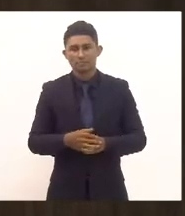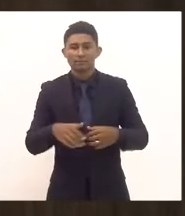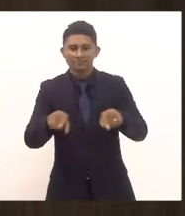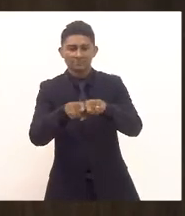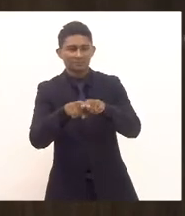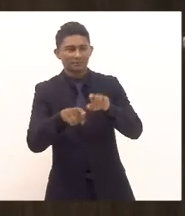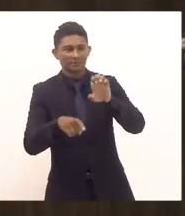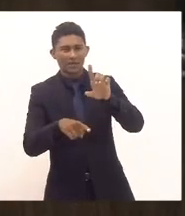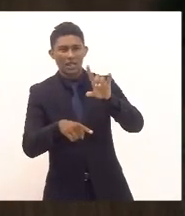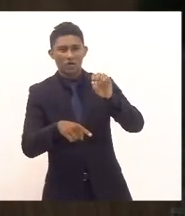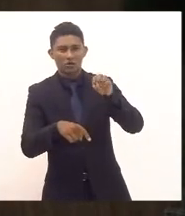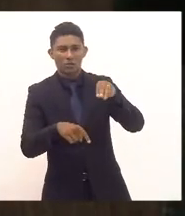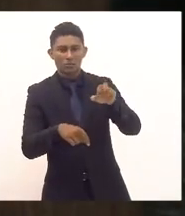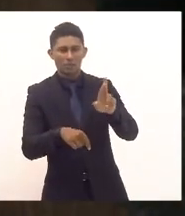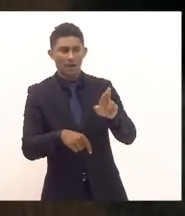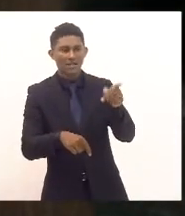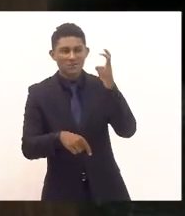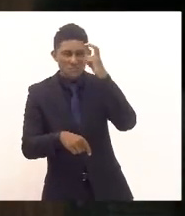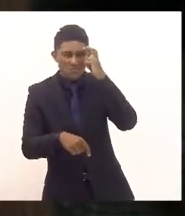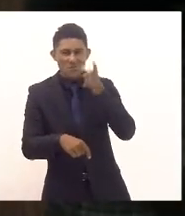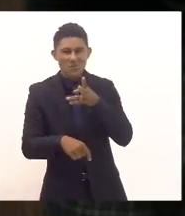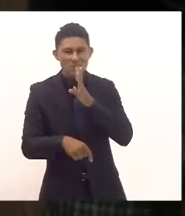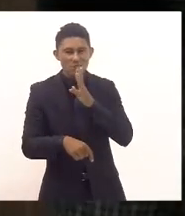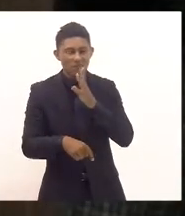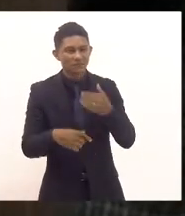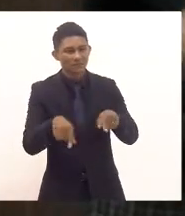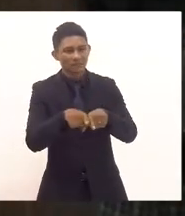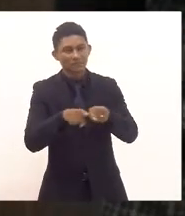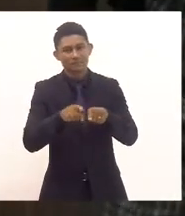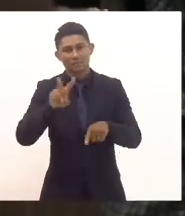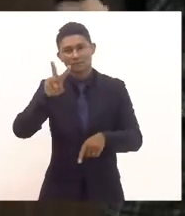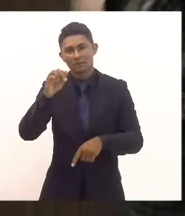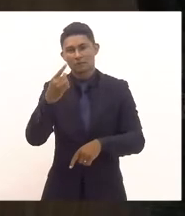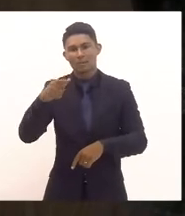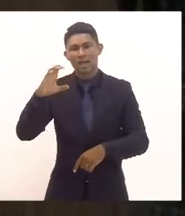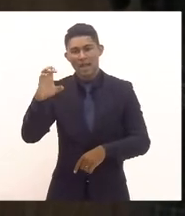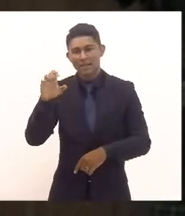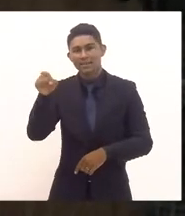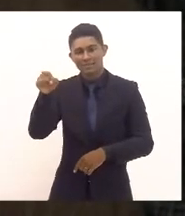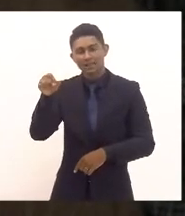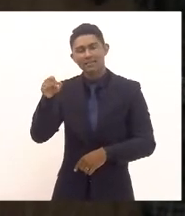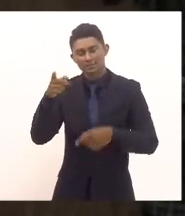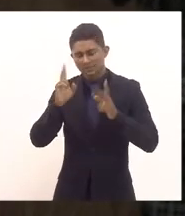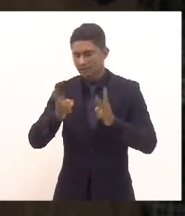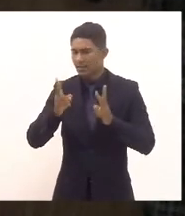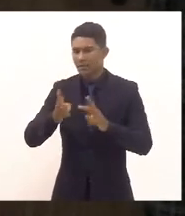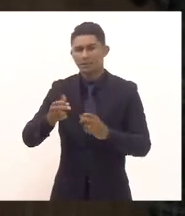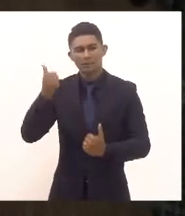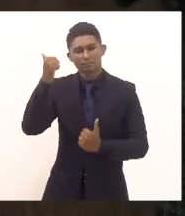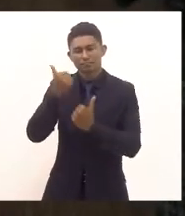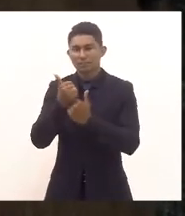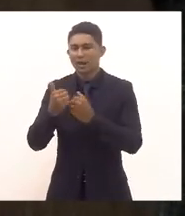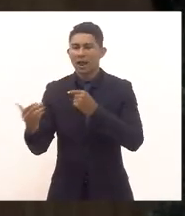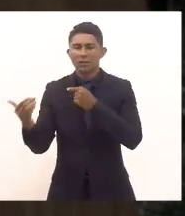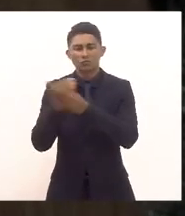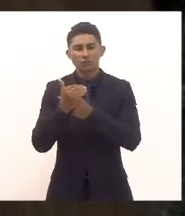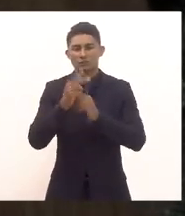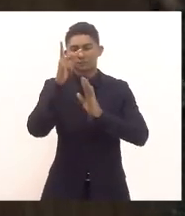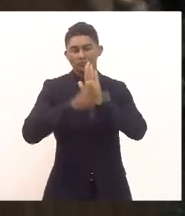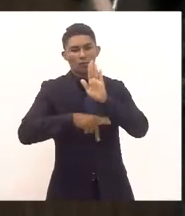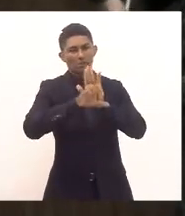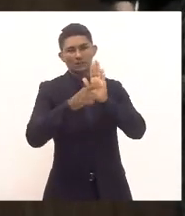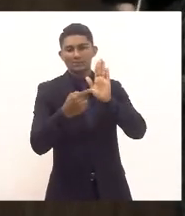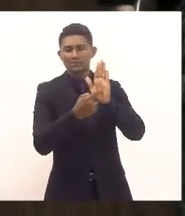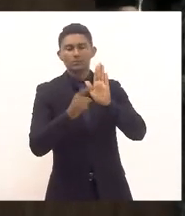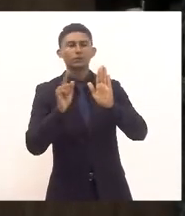conhecedor da cultura na assim como Deputado waldeck colabora na construção desse projeto é o